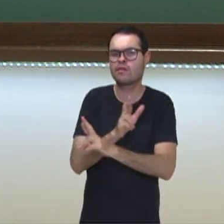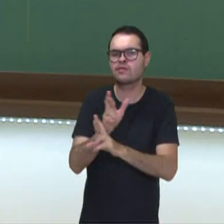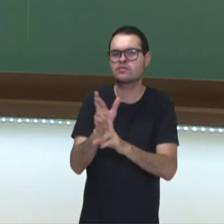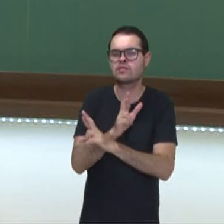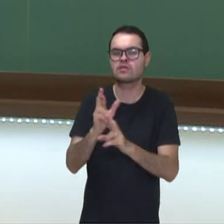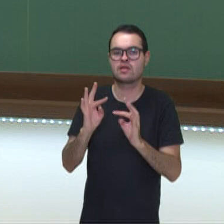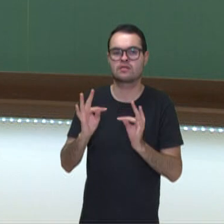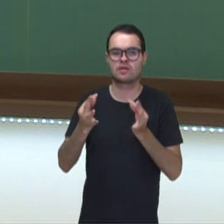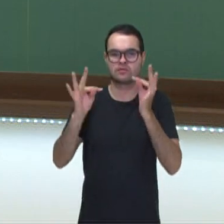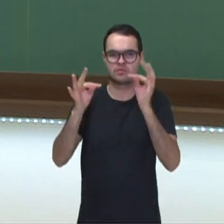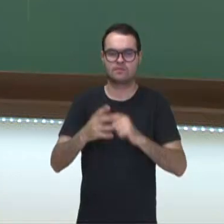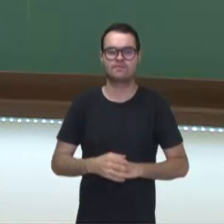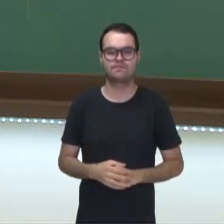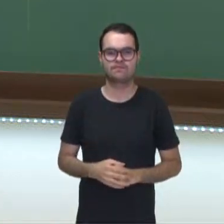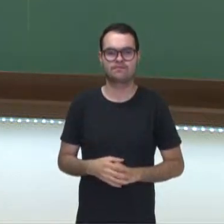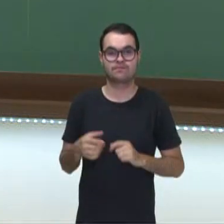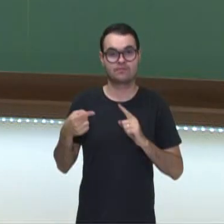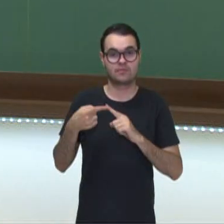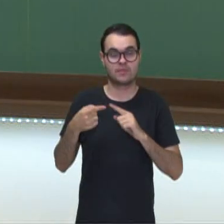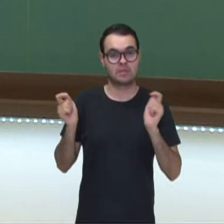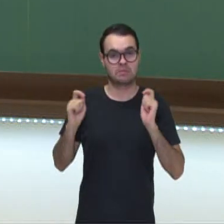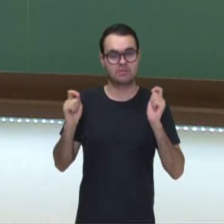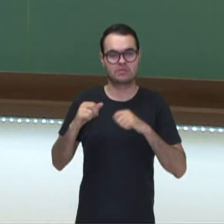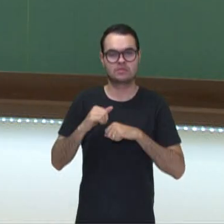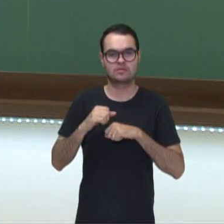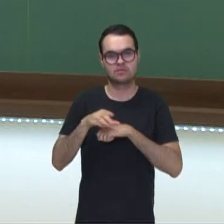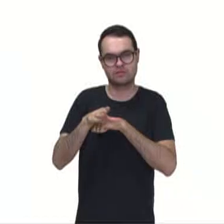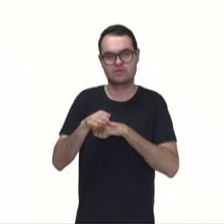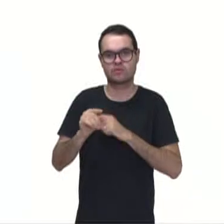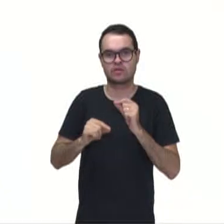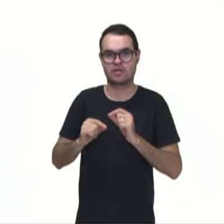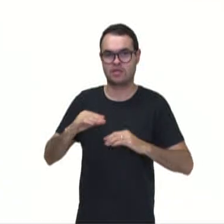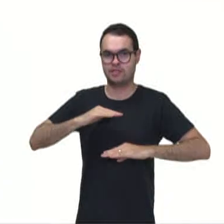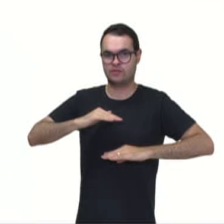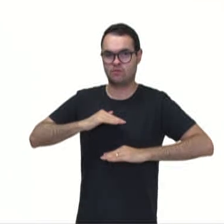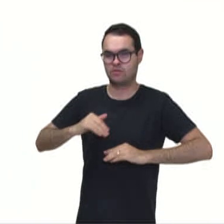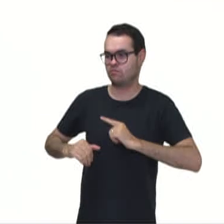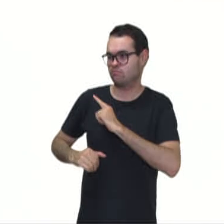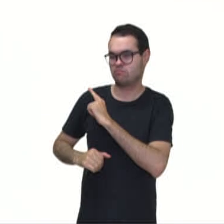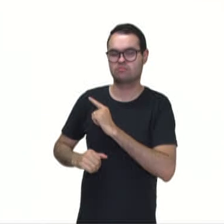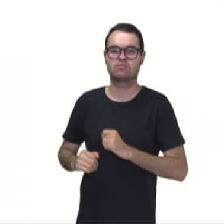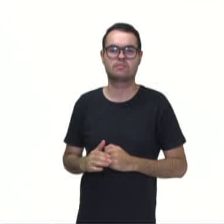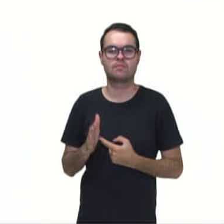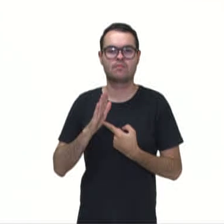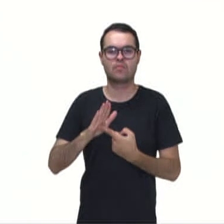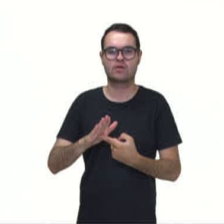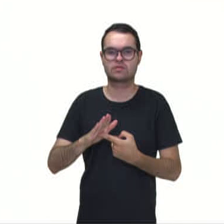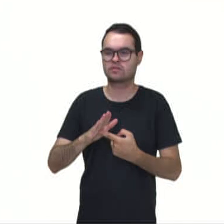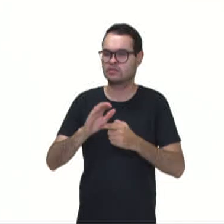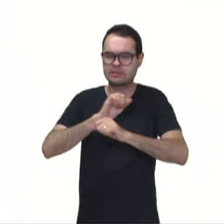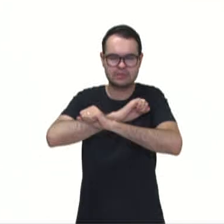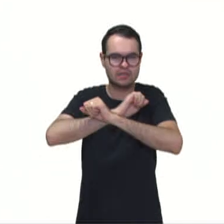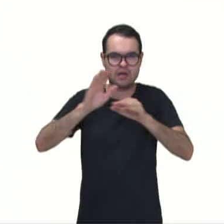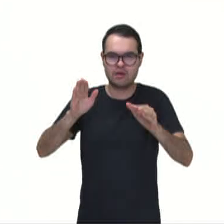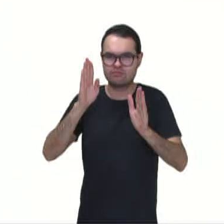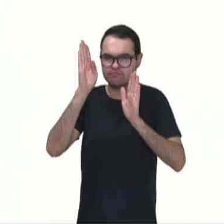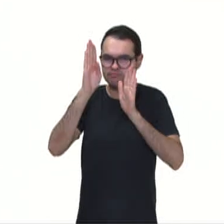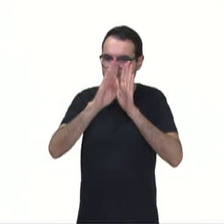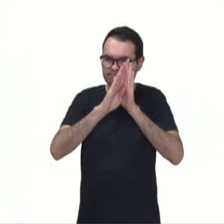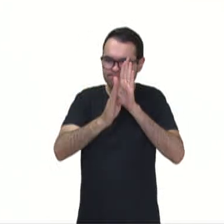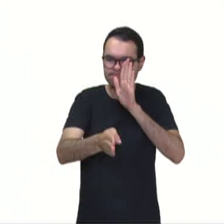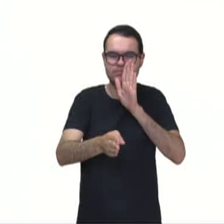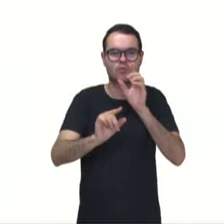Observem, né? Uma das possibilidades é a situação abordada na tira torna explícita a